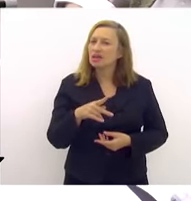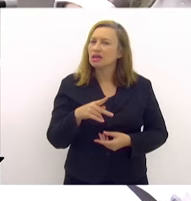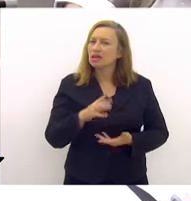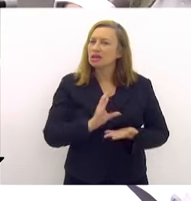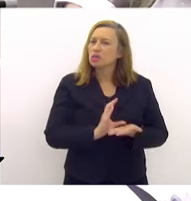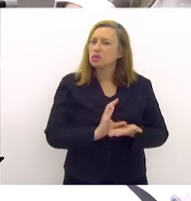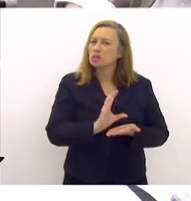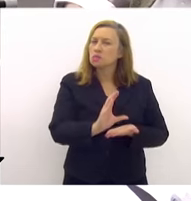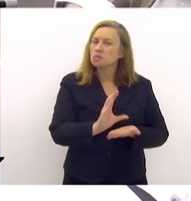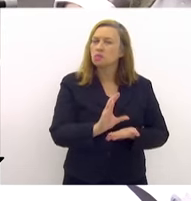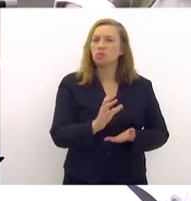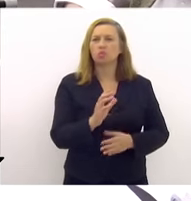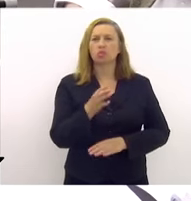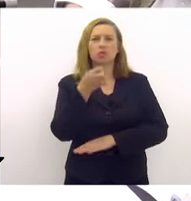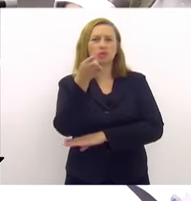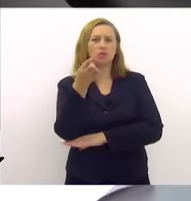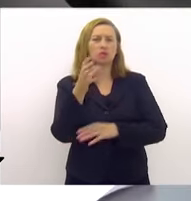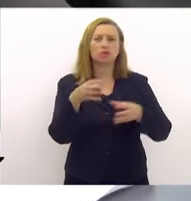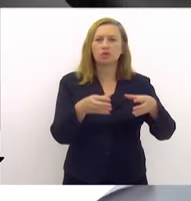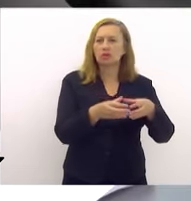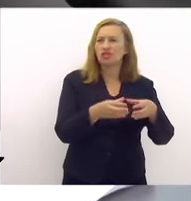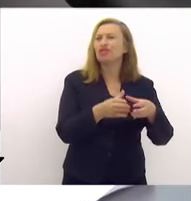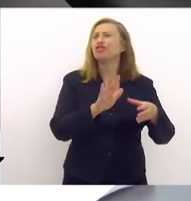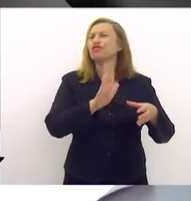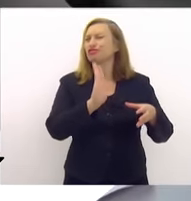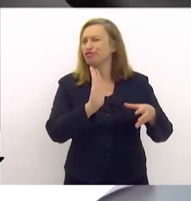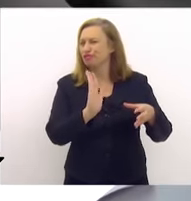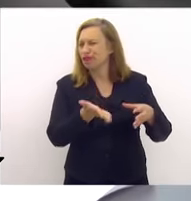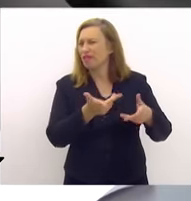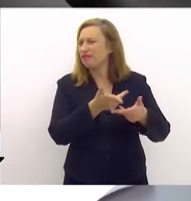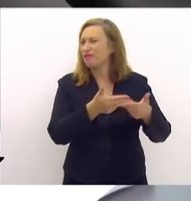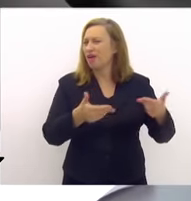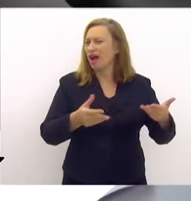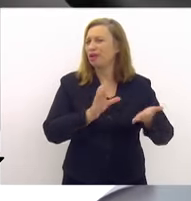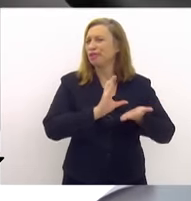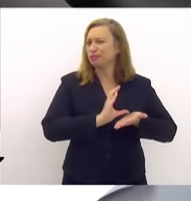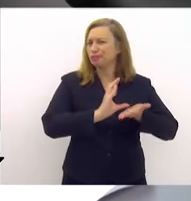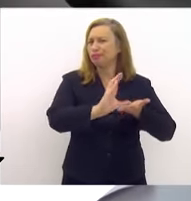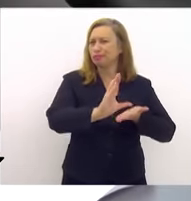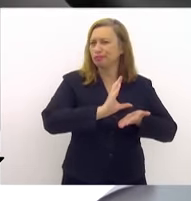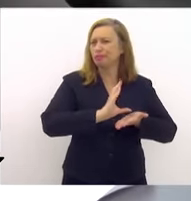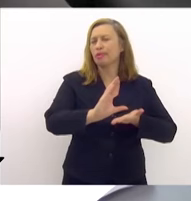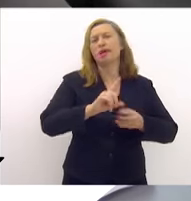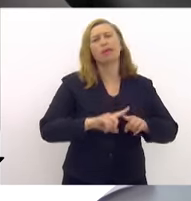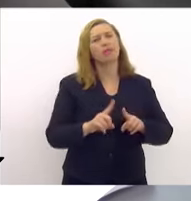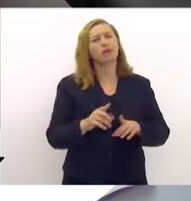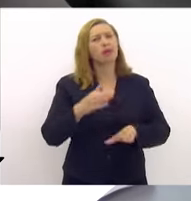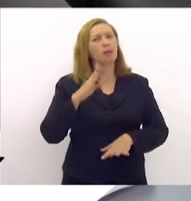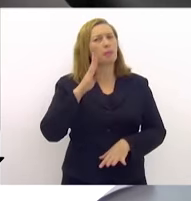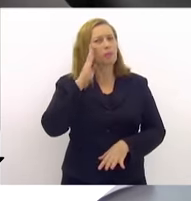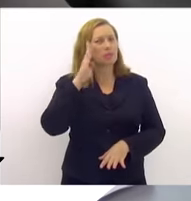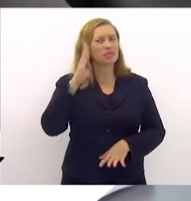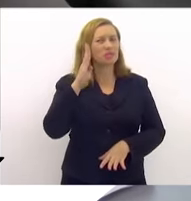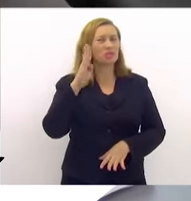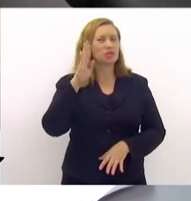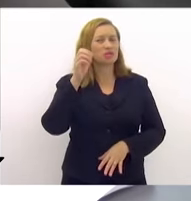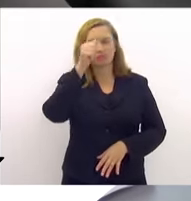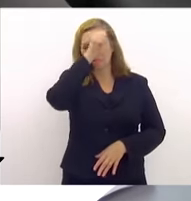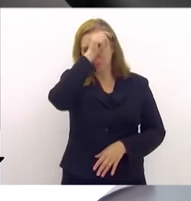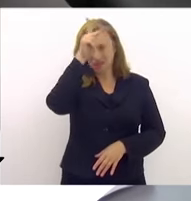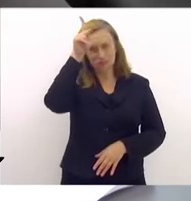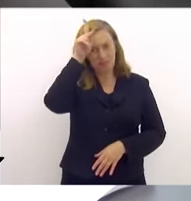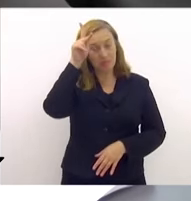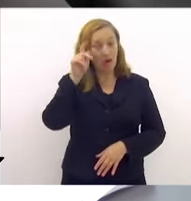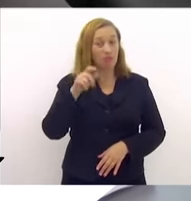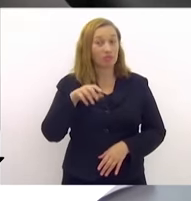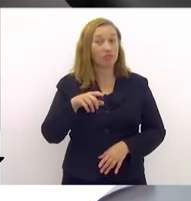Rede hoteleira já tem uma pilha de benefícios, mas principalmente municipais. E